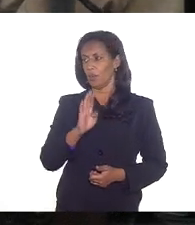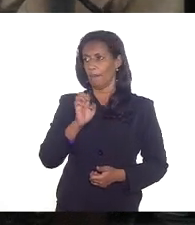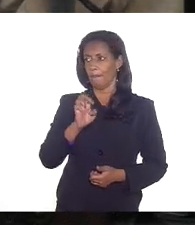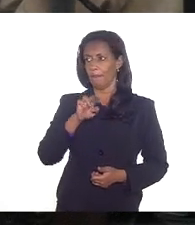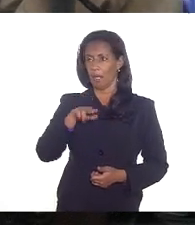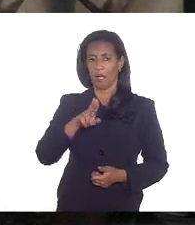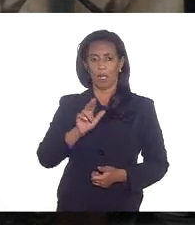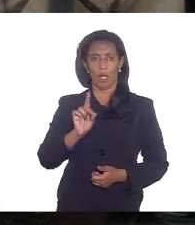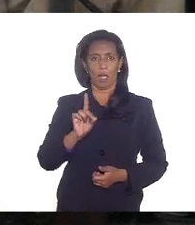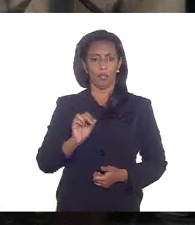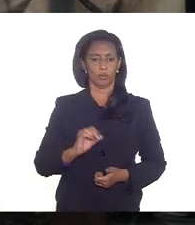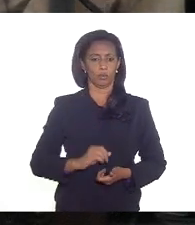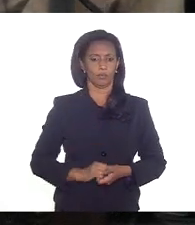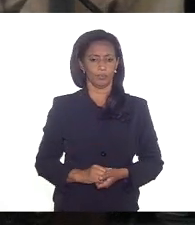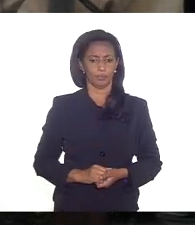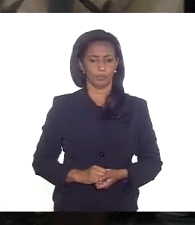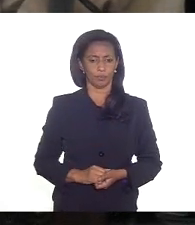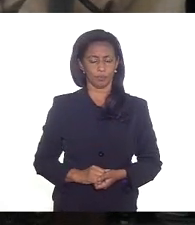os deputados